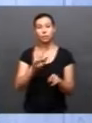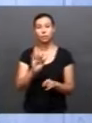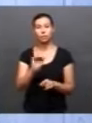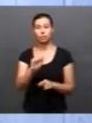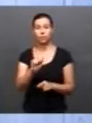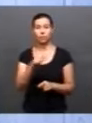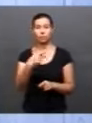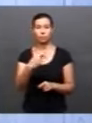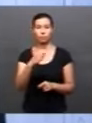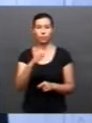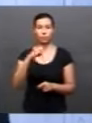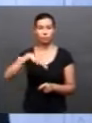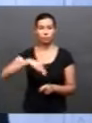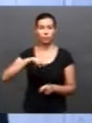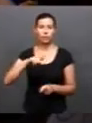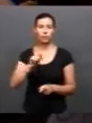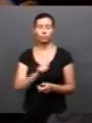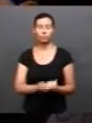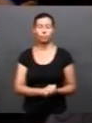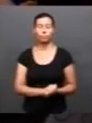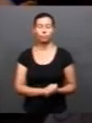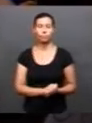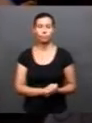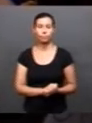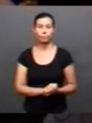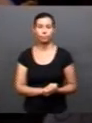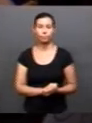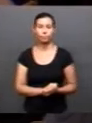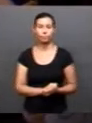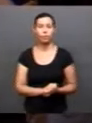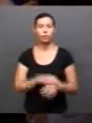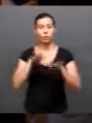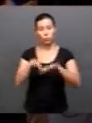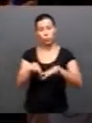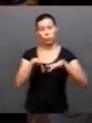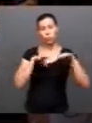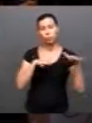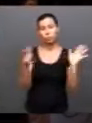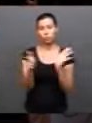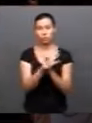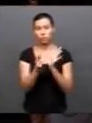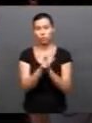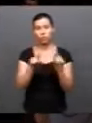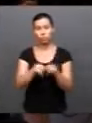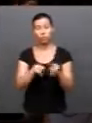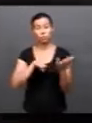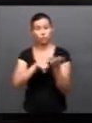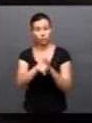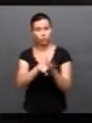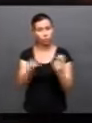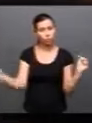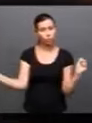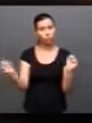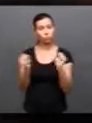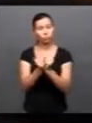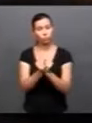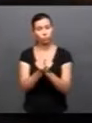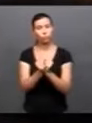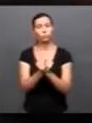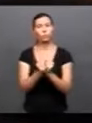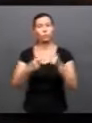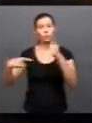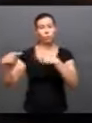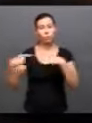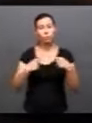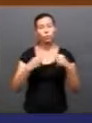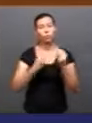de Minas Gerais. No auditório, jornalistas e pesquisadores juntos para discutir como